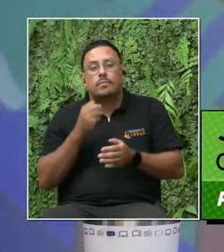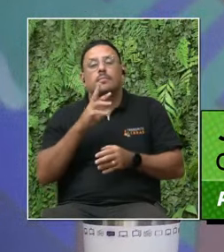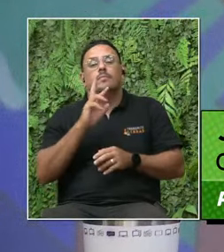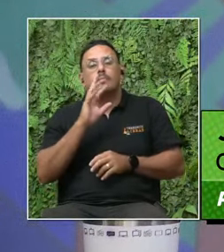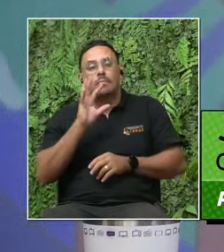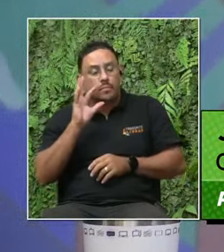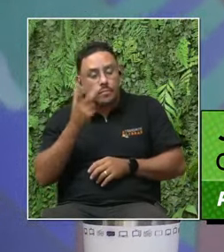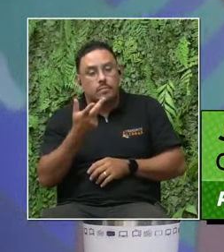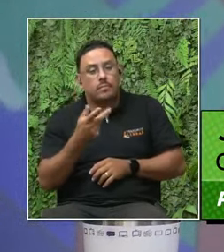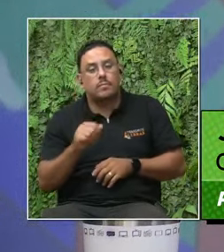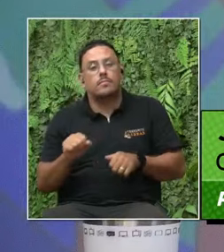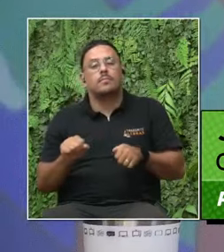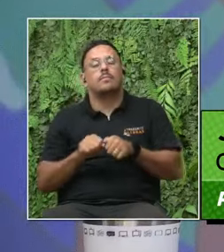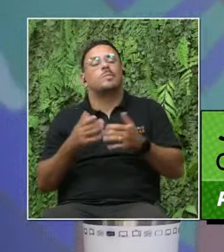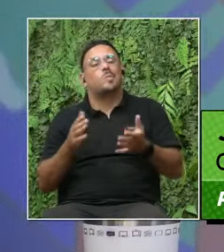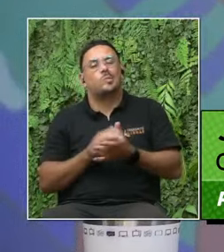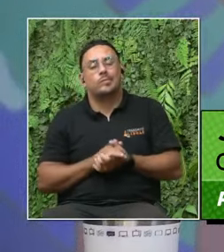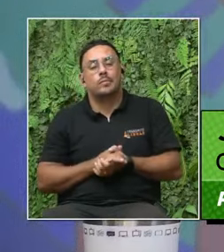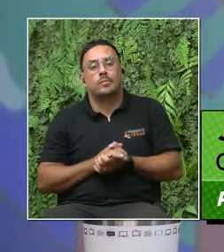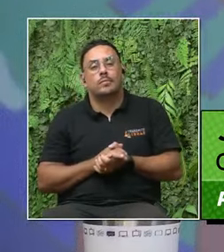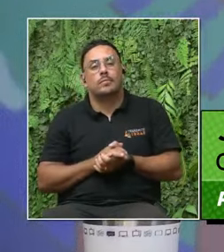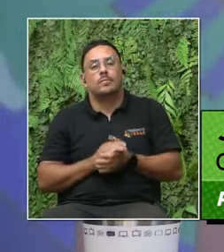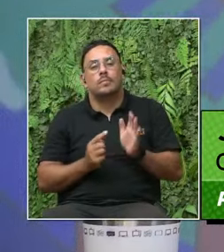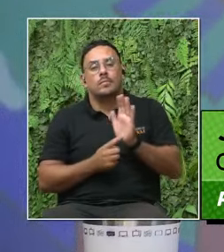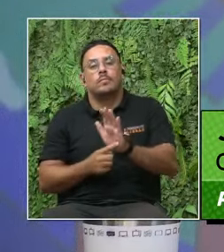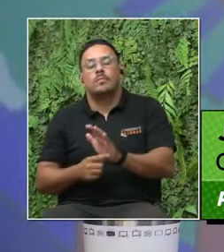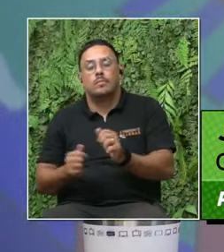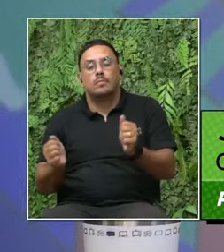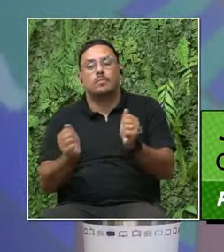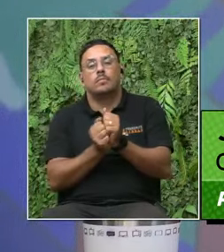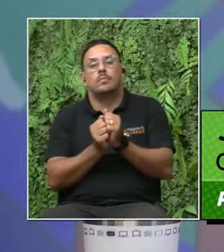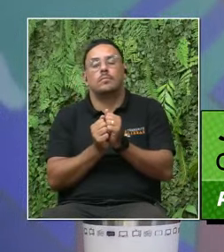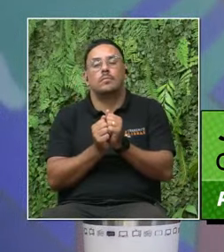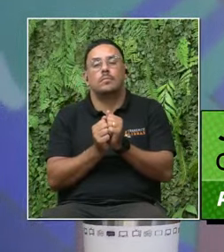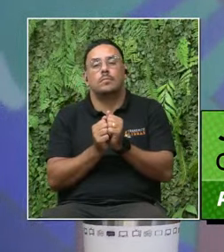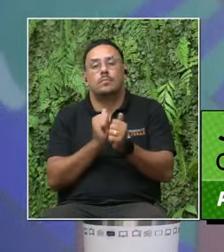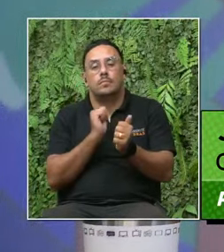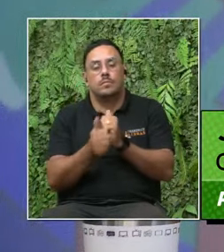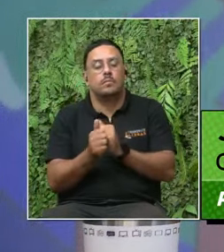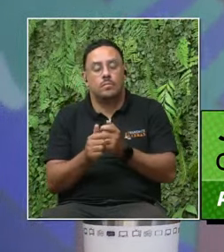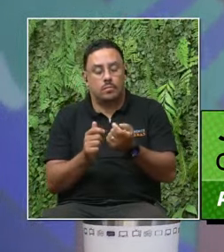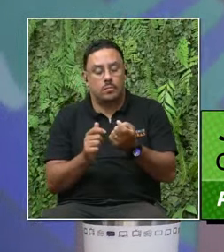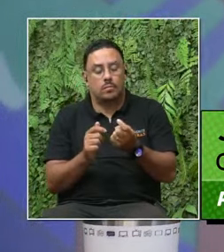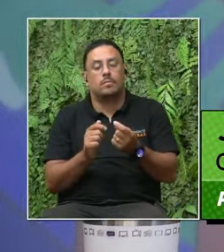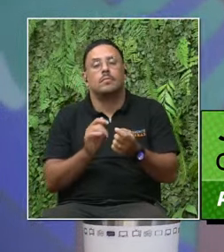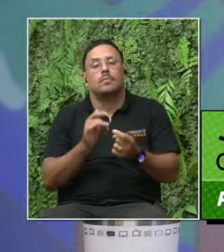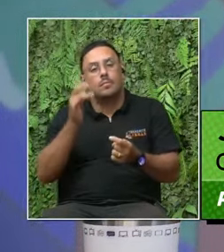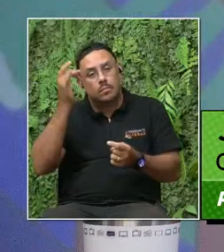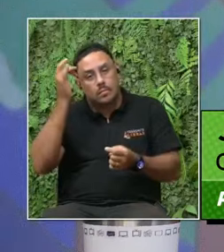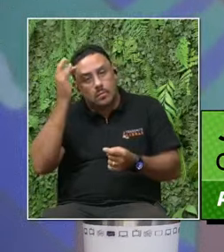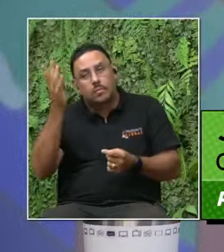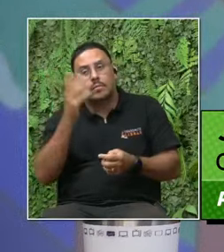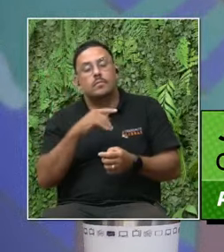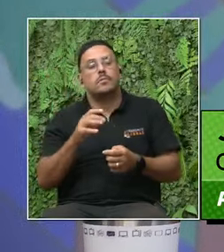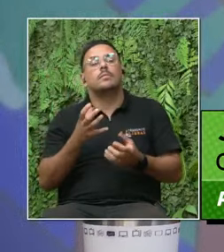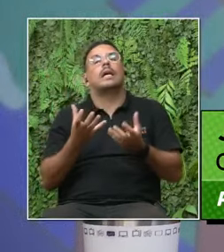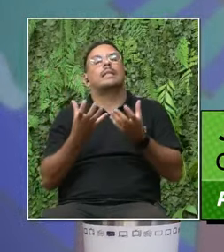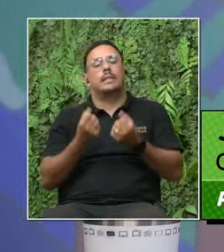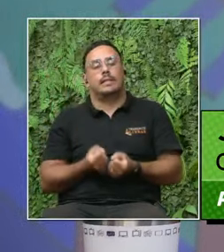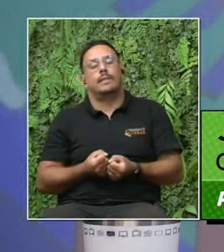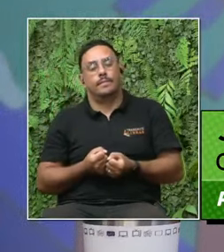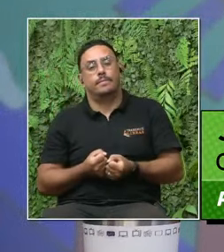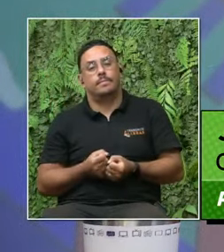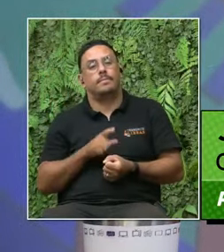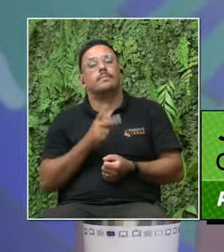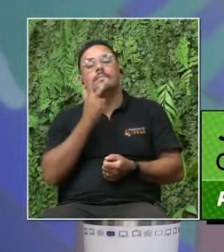resolvida tão bem eh colocada junto ao seu jogadores fica mais fácil dos caras absorverem e